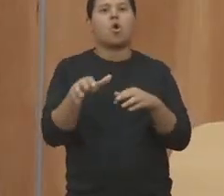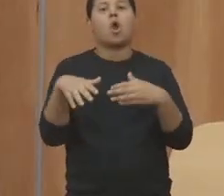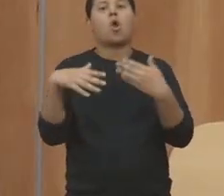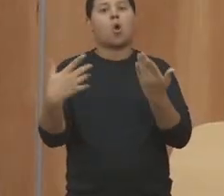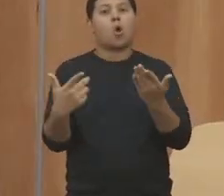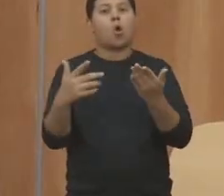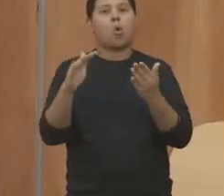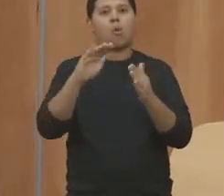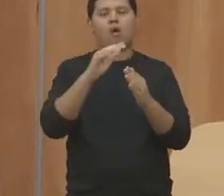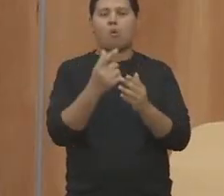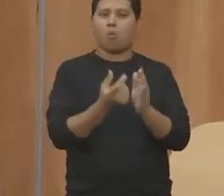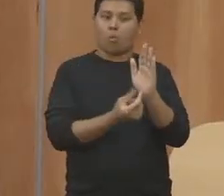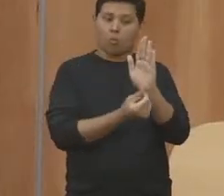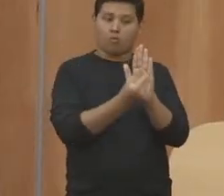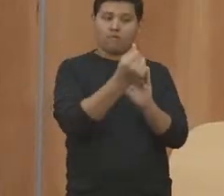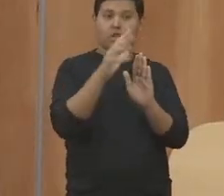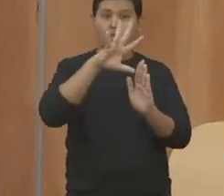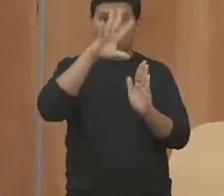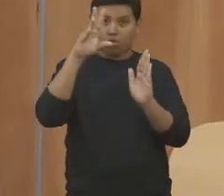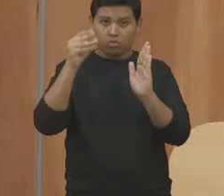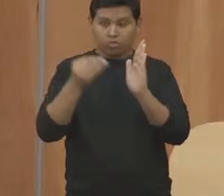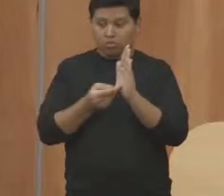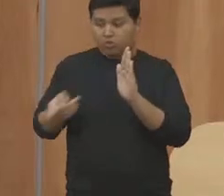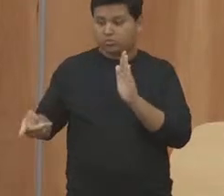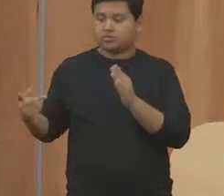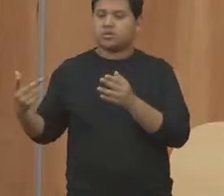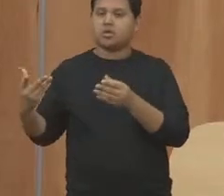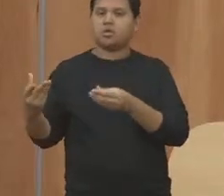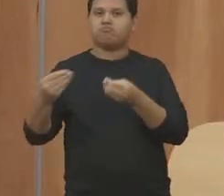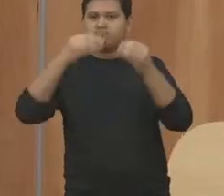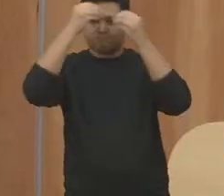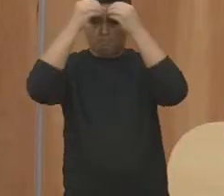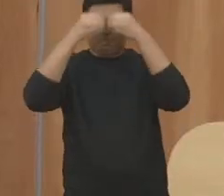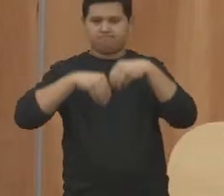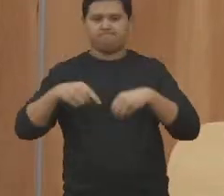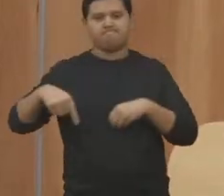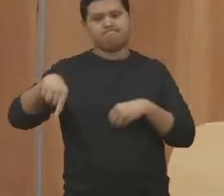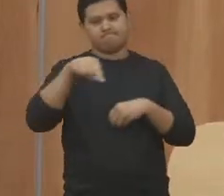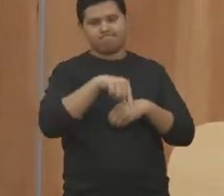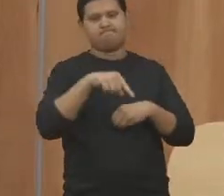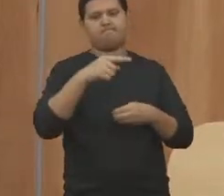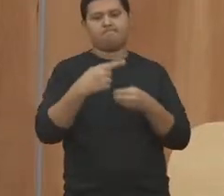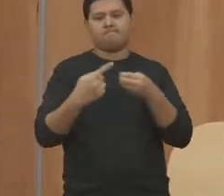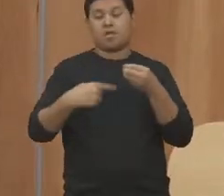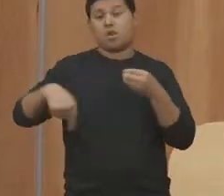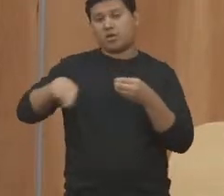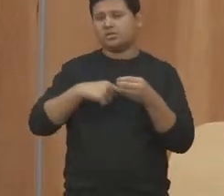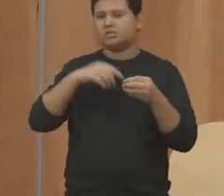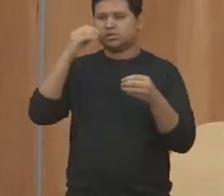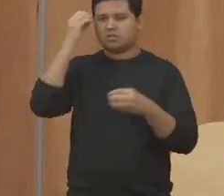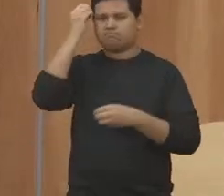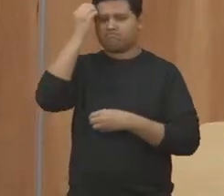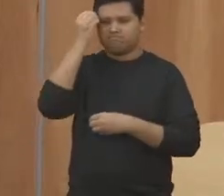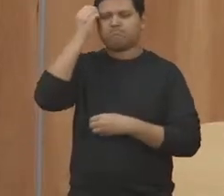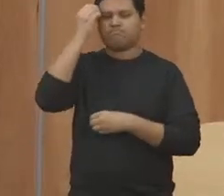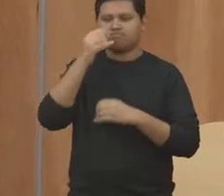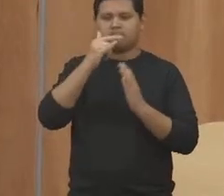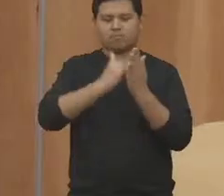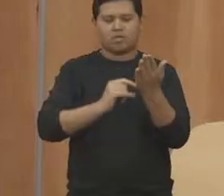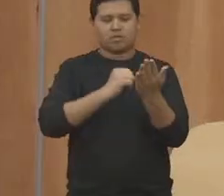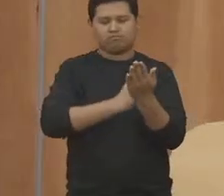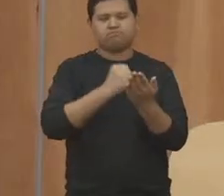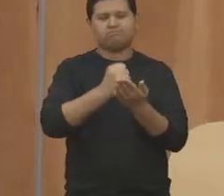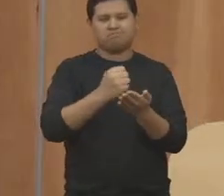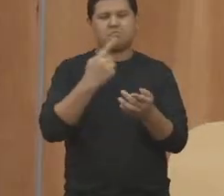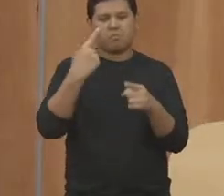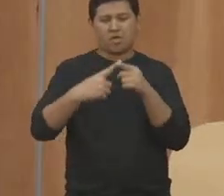de desequilíbrio a favor do município ou da empresa, para a gente tentar compreender melhor esse contrato. Esse contrato ele é